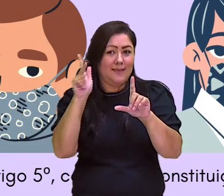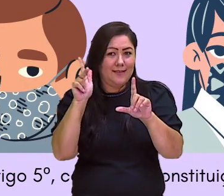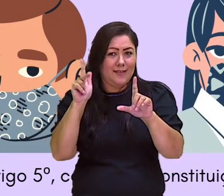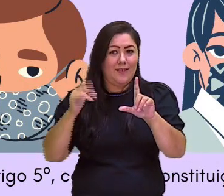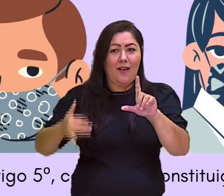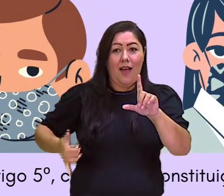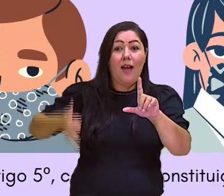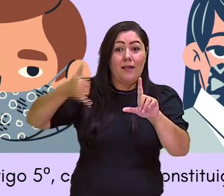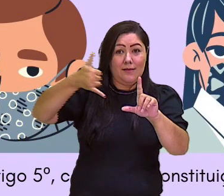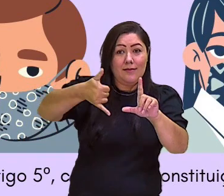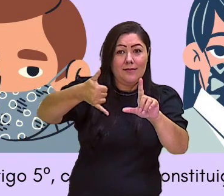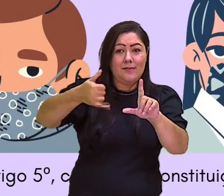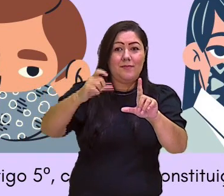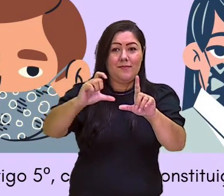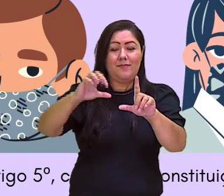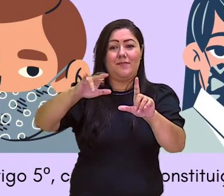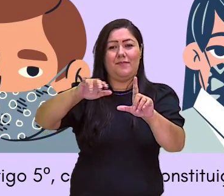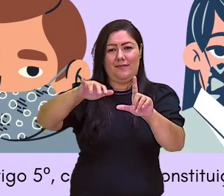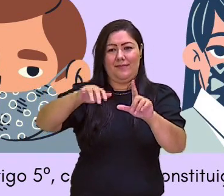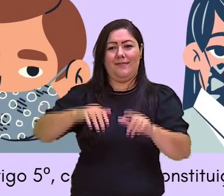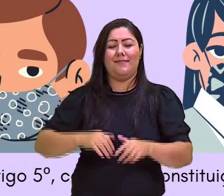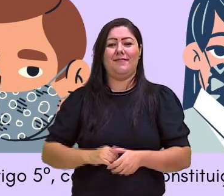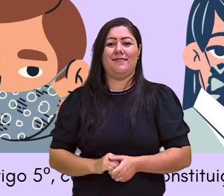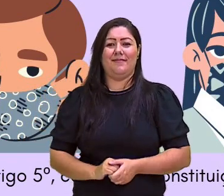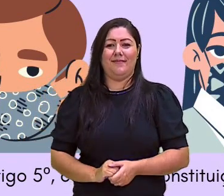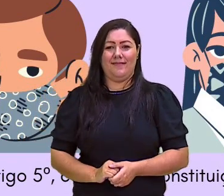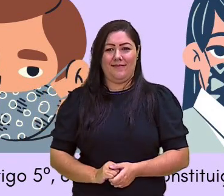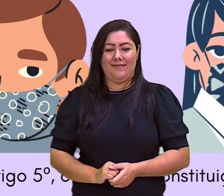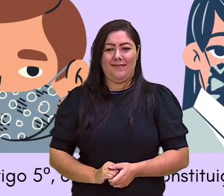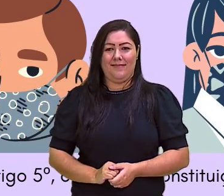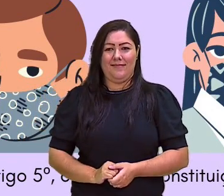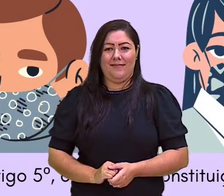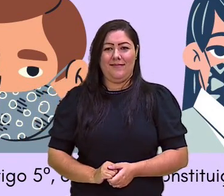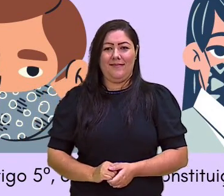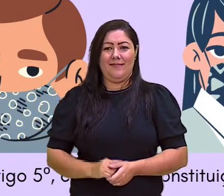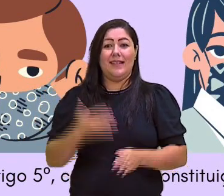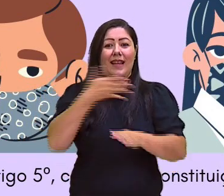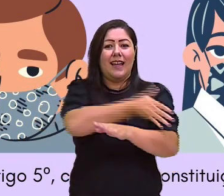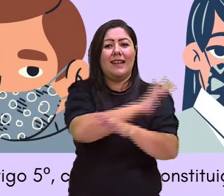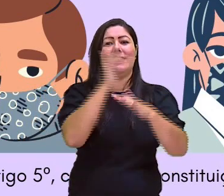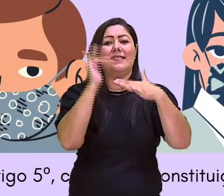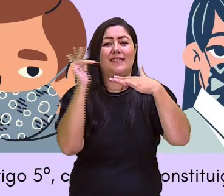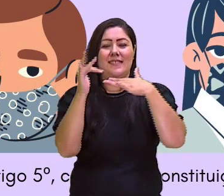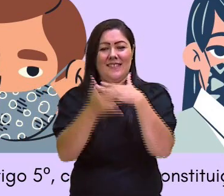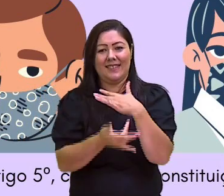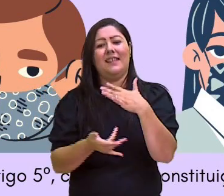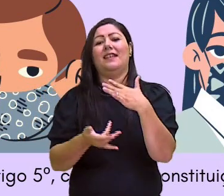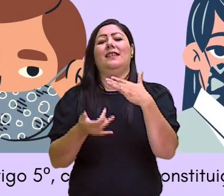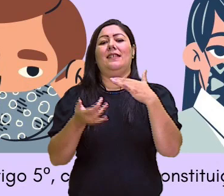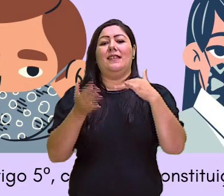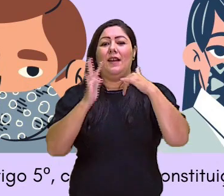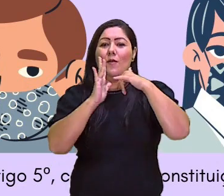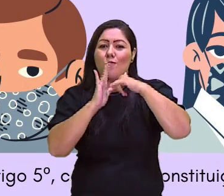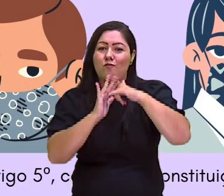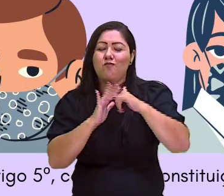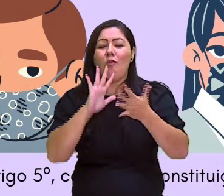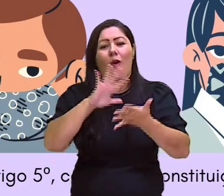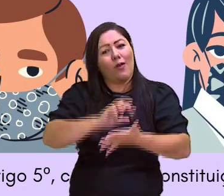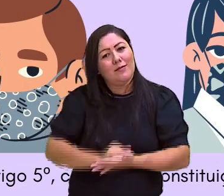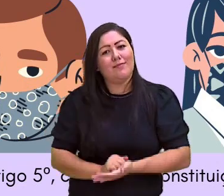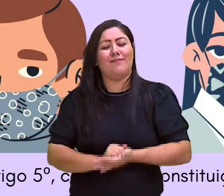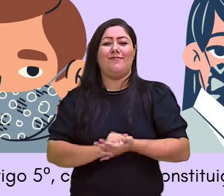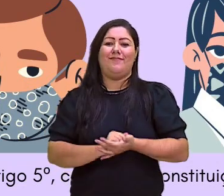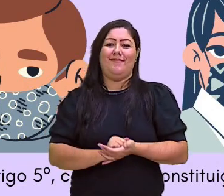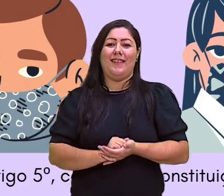seu celular na imagem do QR Code que aparece aqui no canto da tela. Acesse nossas redes sociais, se inscreva no nosso canal